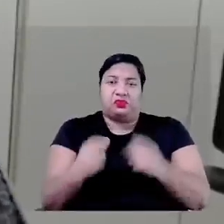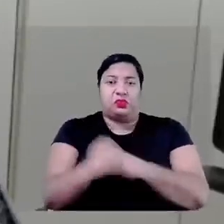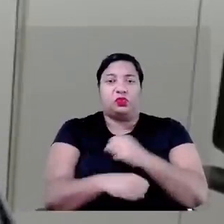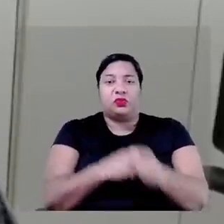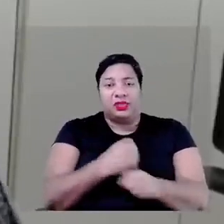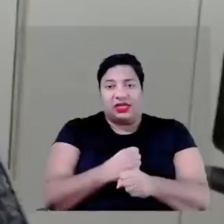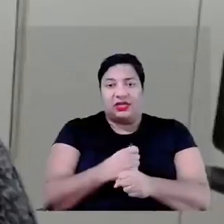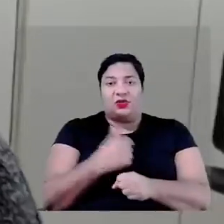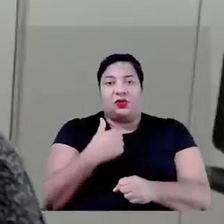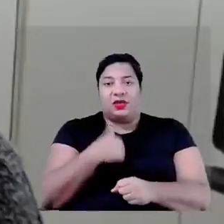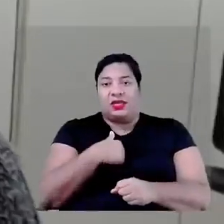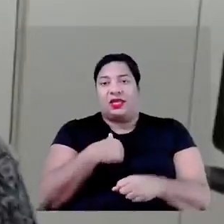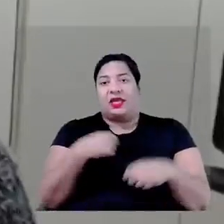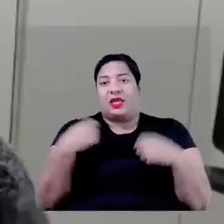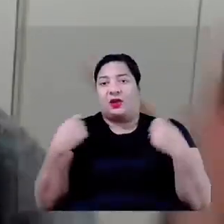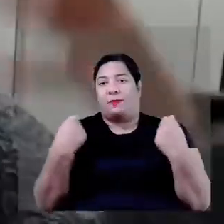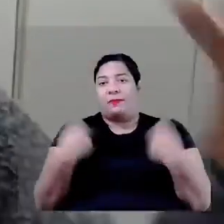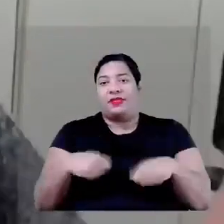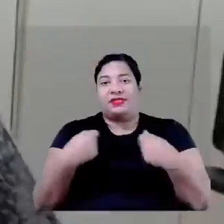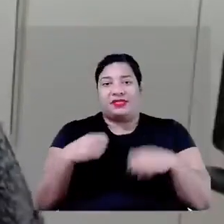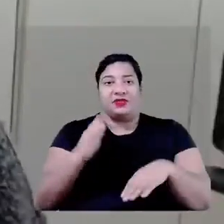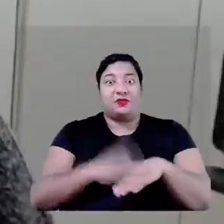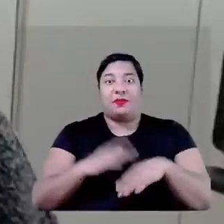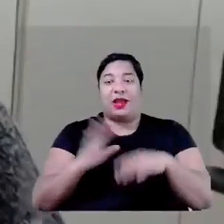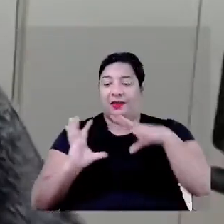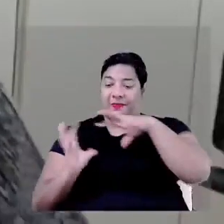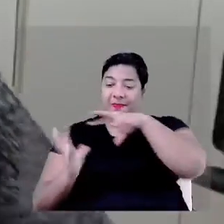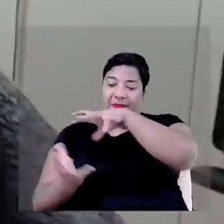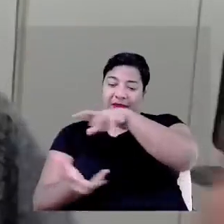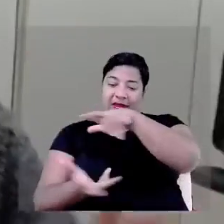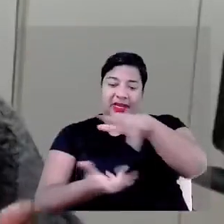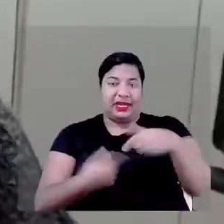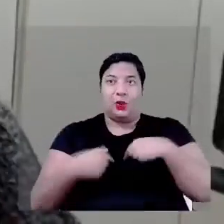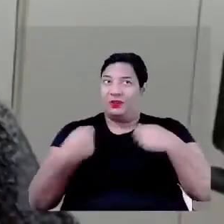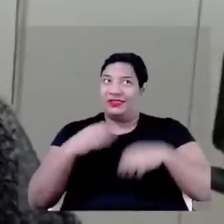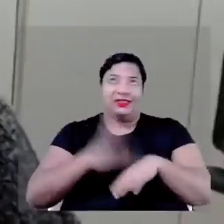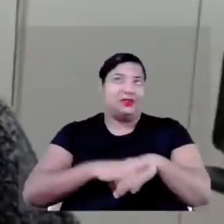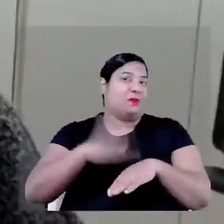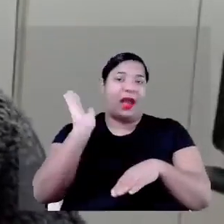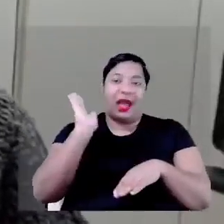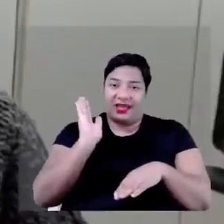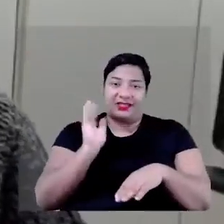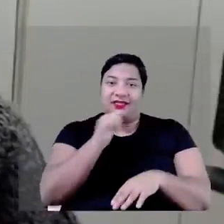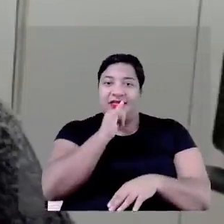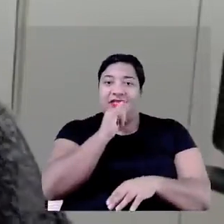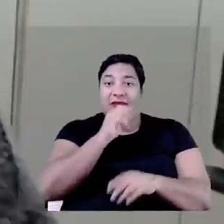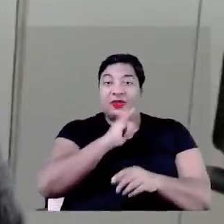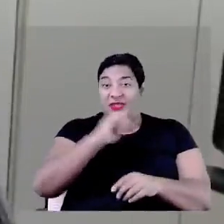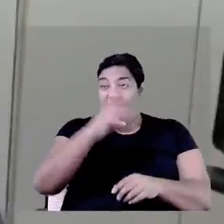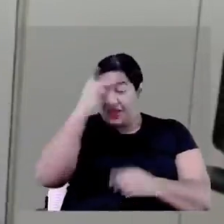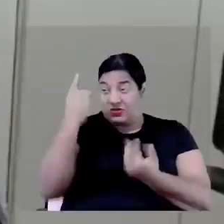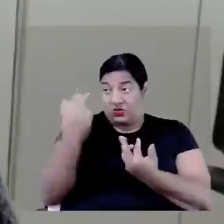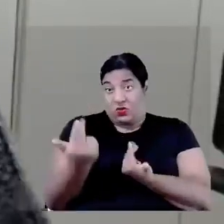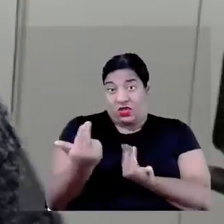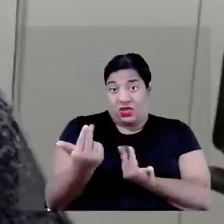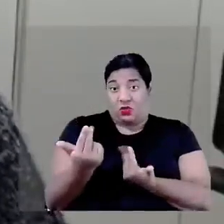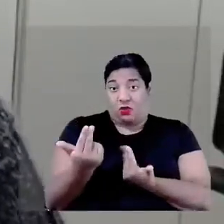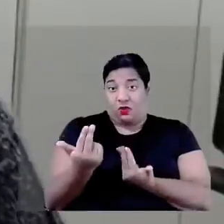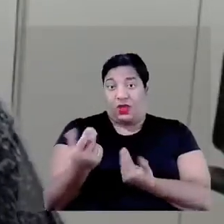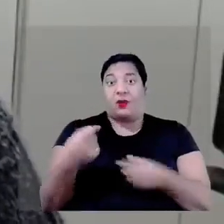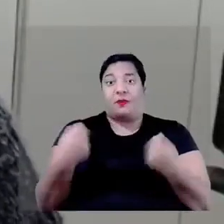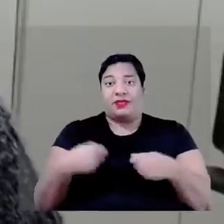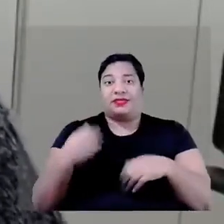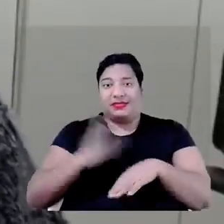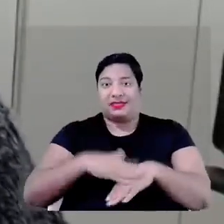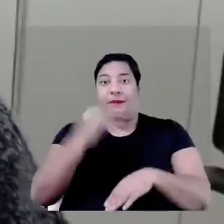de mais do que um planeta Terra. Assim, a minha pegada de carbono, né, se todo mundo consumisse da mesma forma que eu, já seria necessário mais de